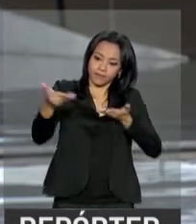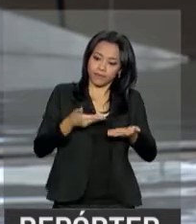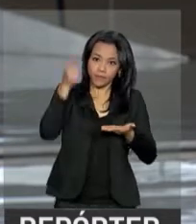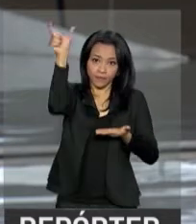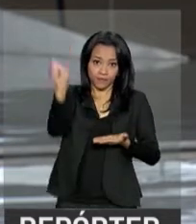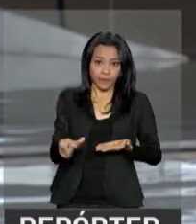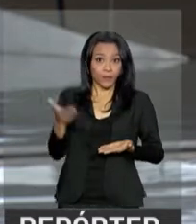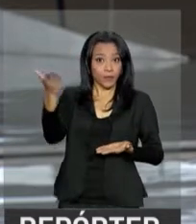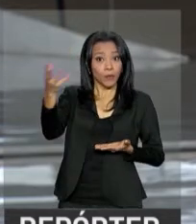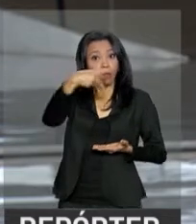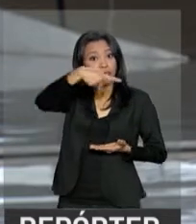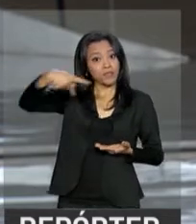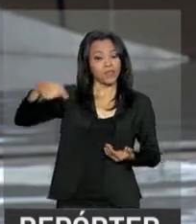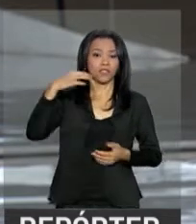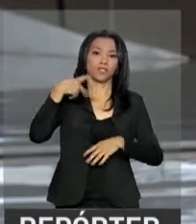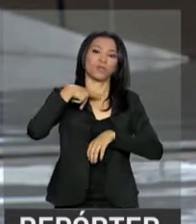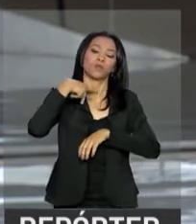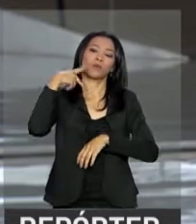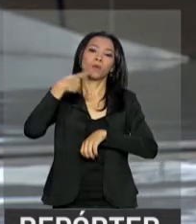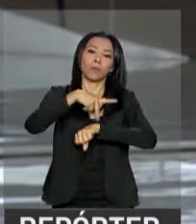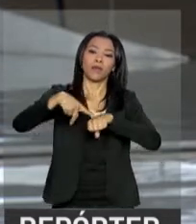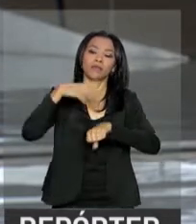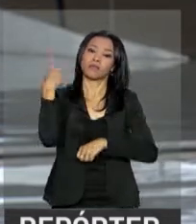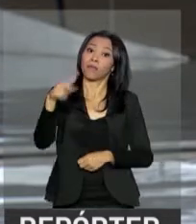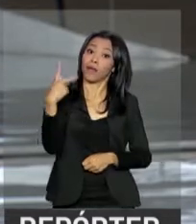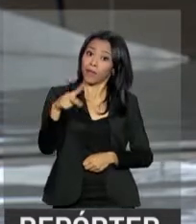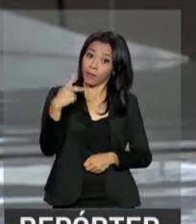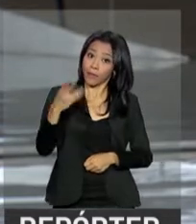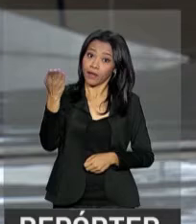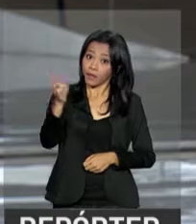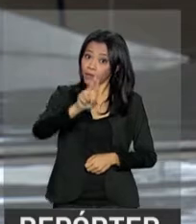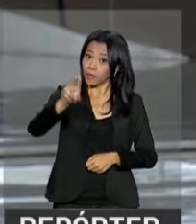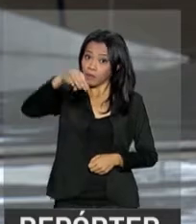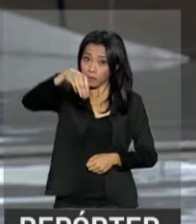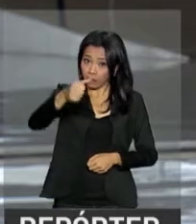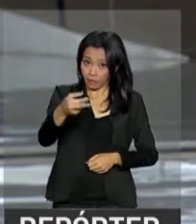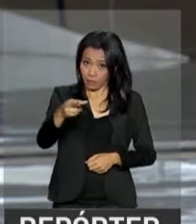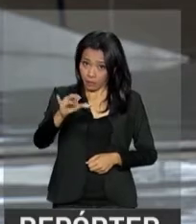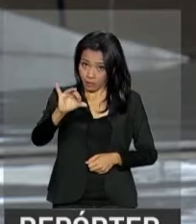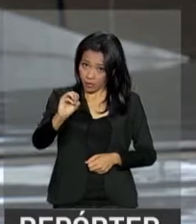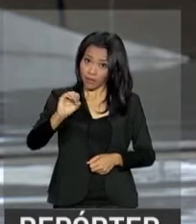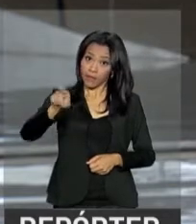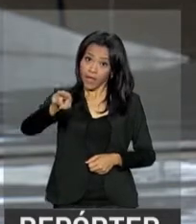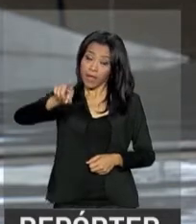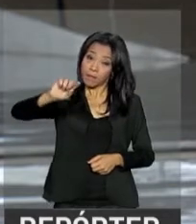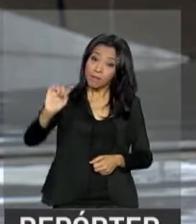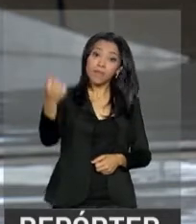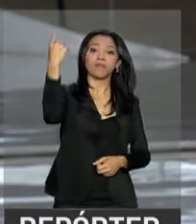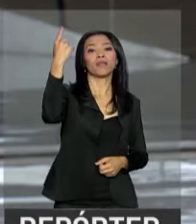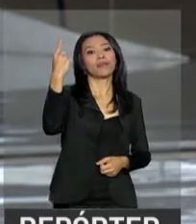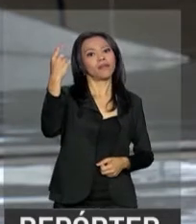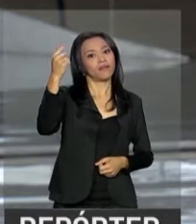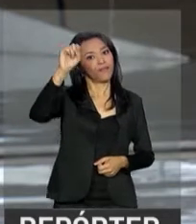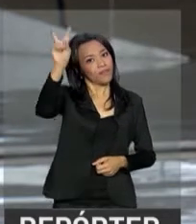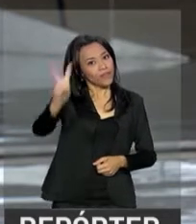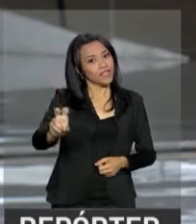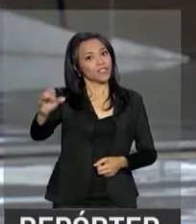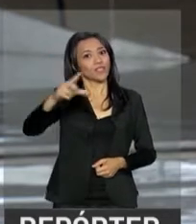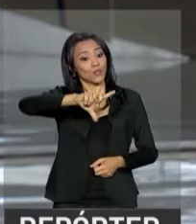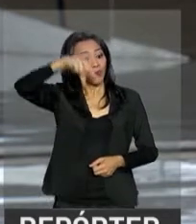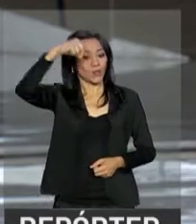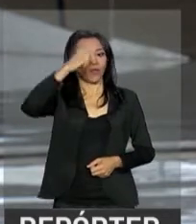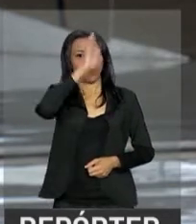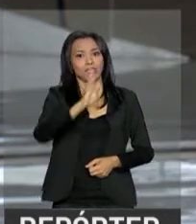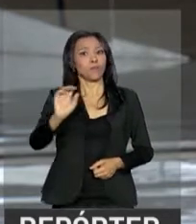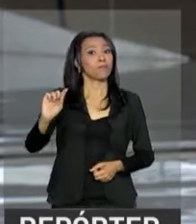eleito do paraguai mário abdo benítez é a primeira vez benite escolheu o brasil para fazer a sua